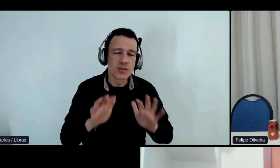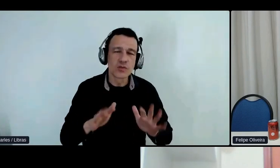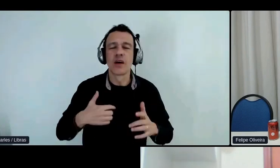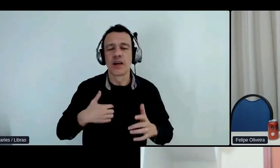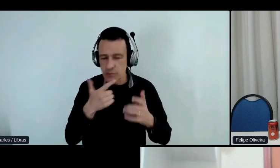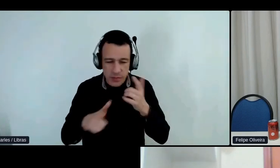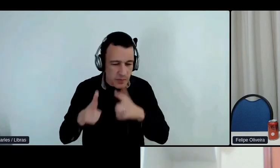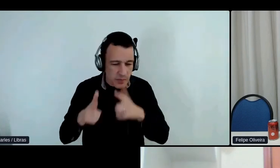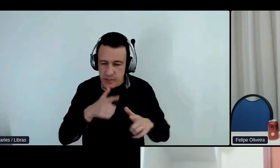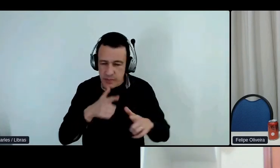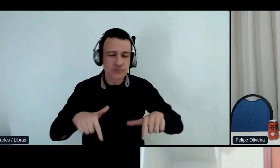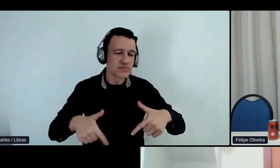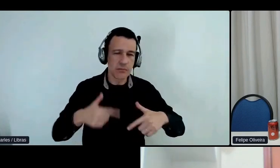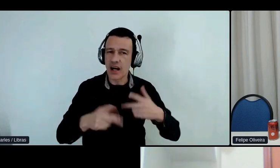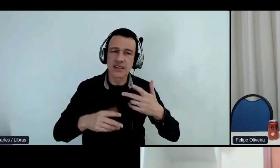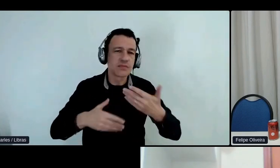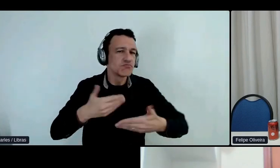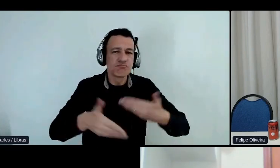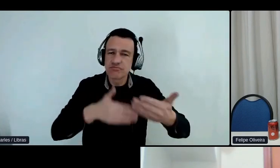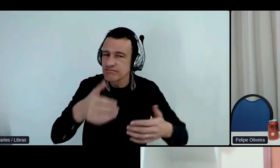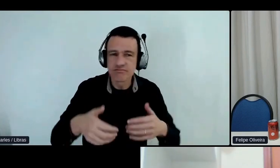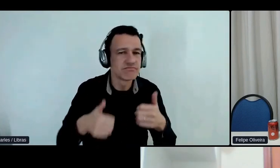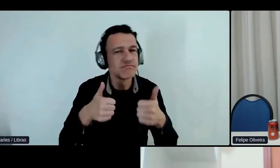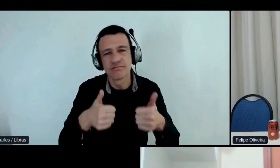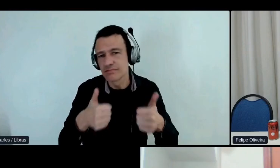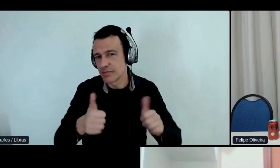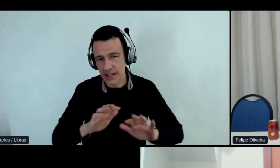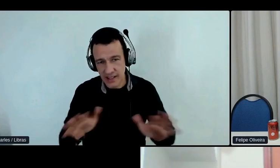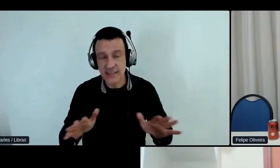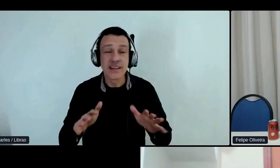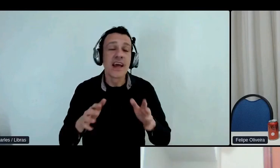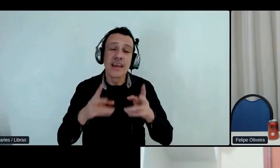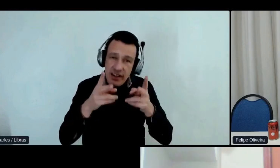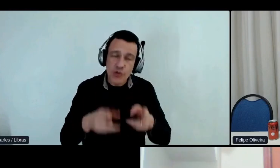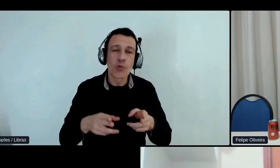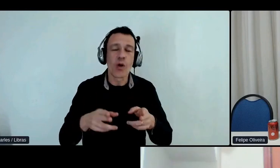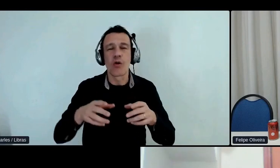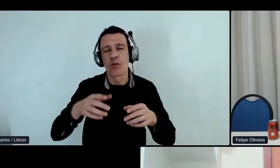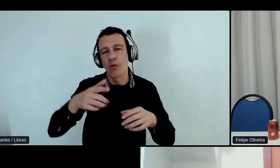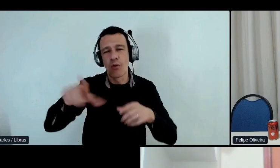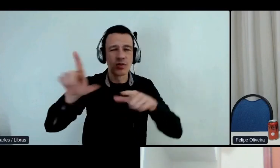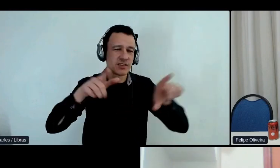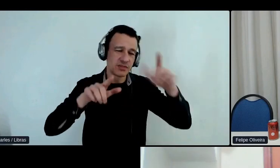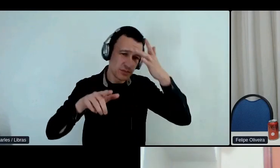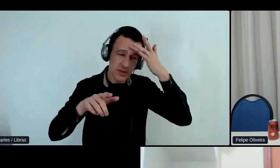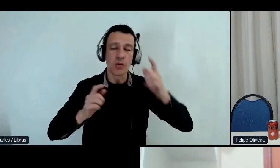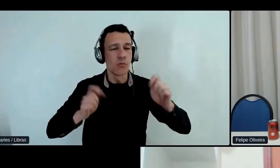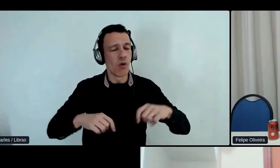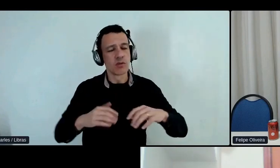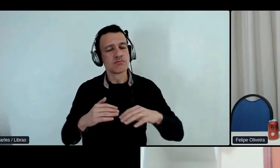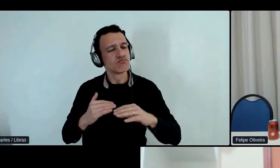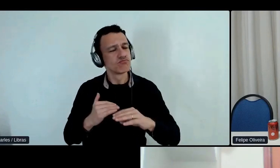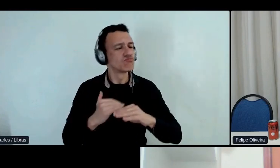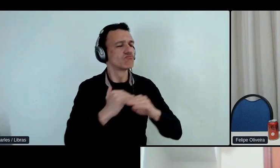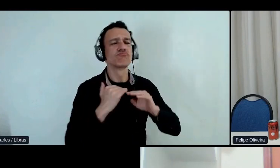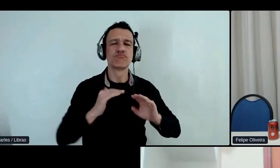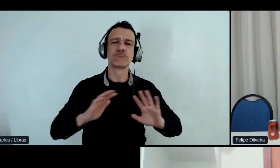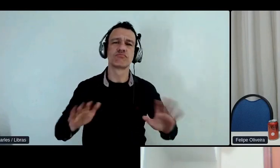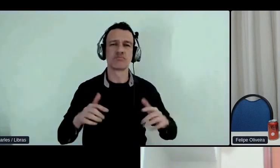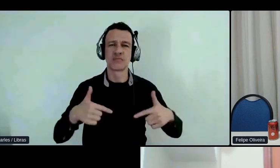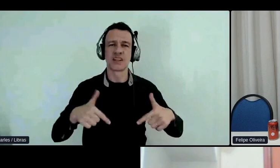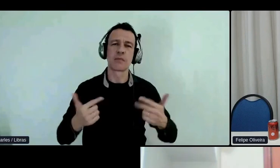que a adaptação razoável que se diz na própria legislação. Então, e oferecer o conforto para que daí, a partir